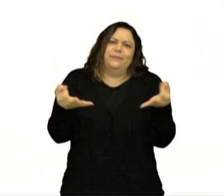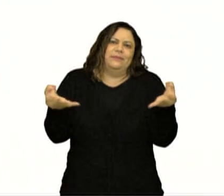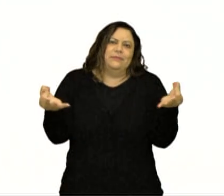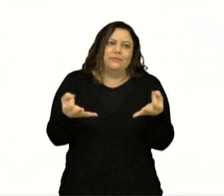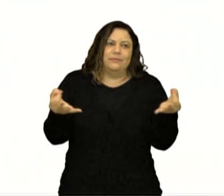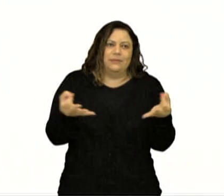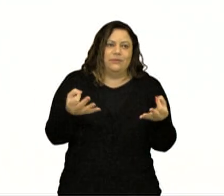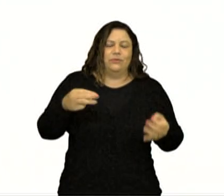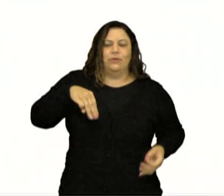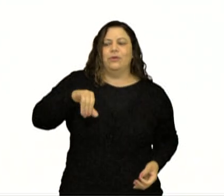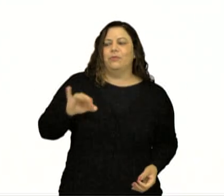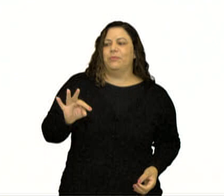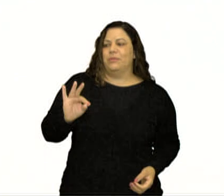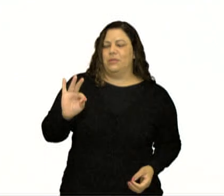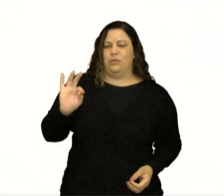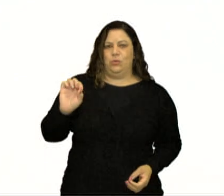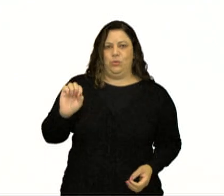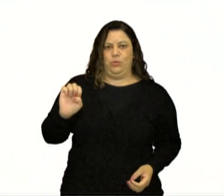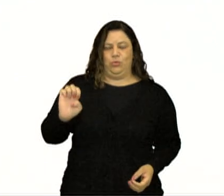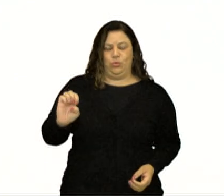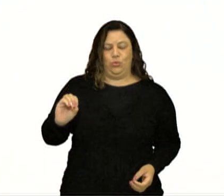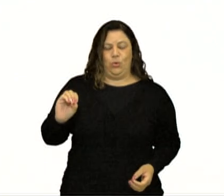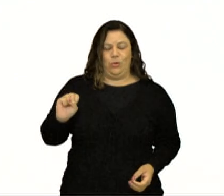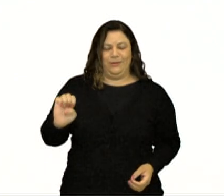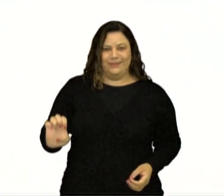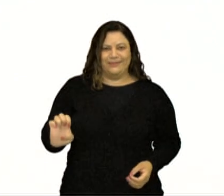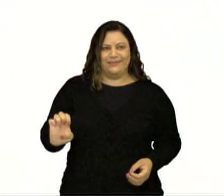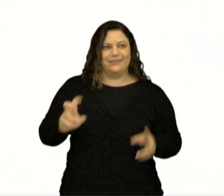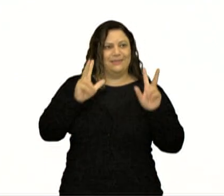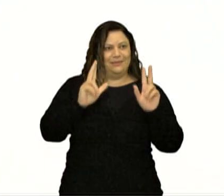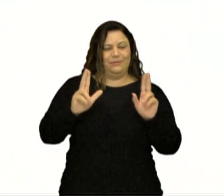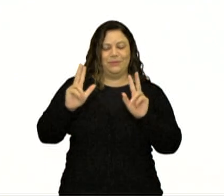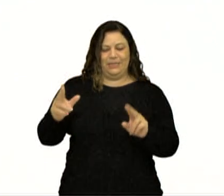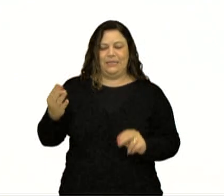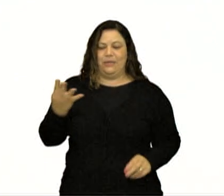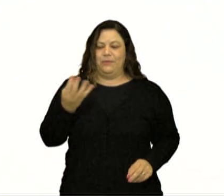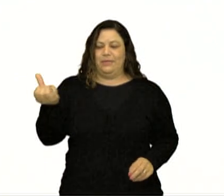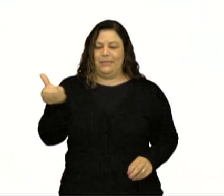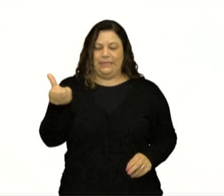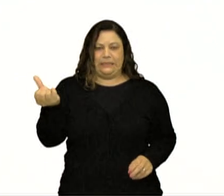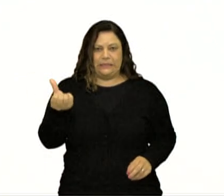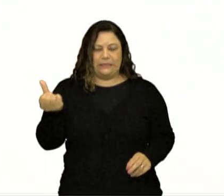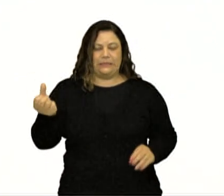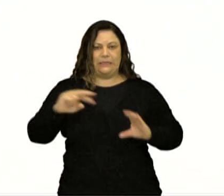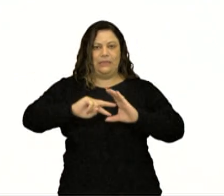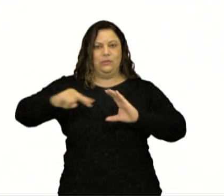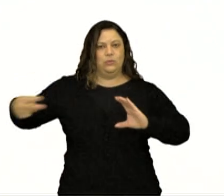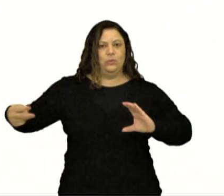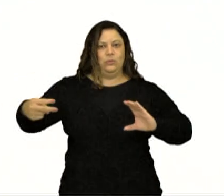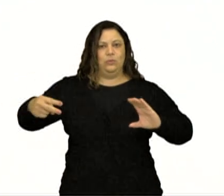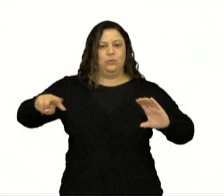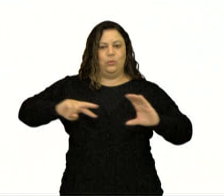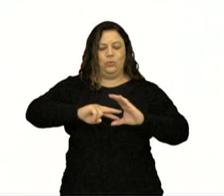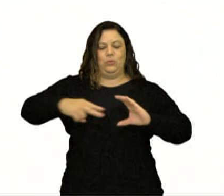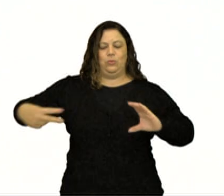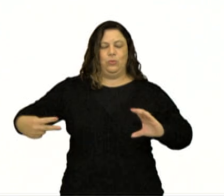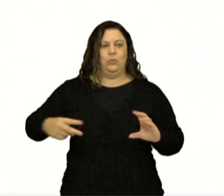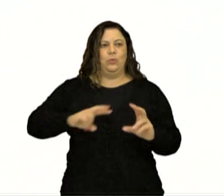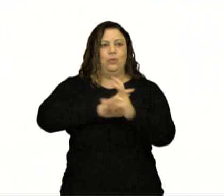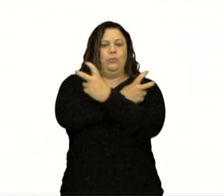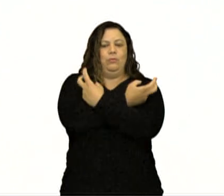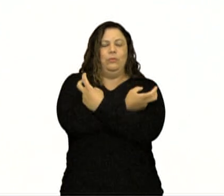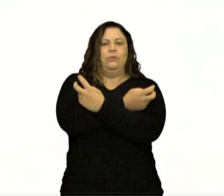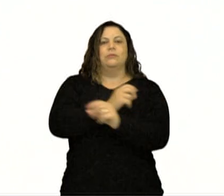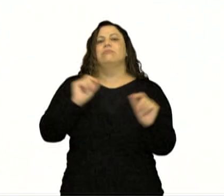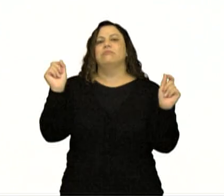mitose é equacional, ou seja, mantém o número de cromossomos. E aqui também o processo mostrando para você acelerado e o esqueminha,